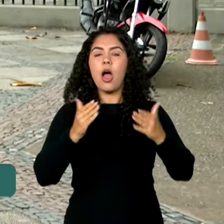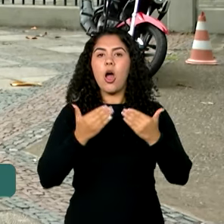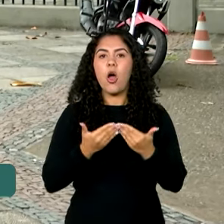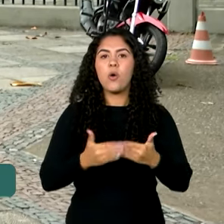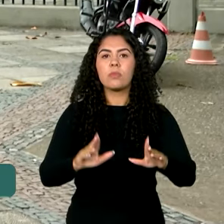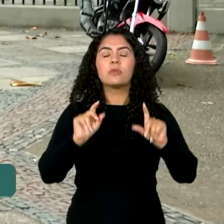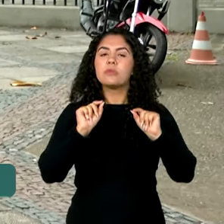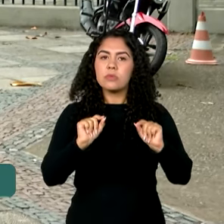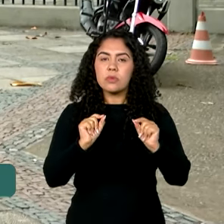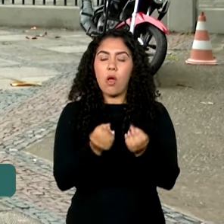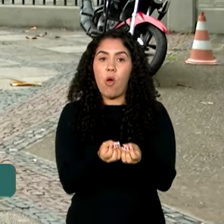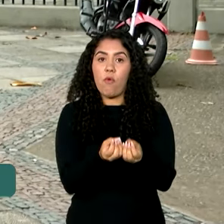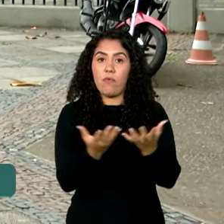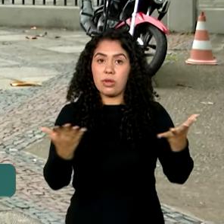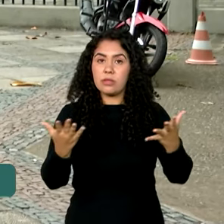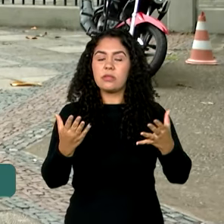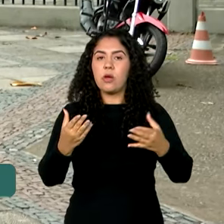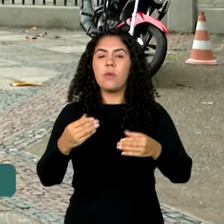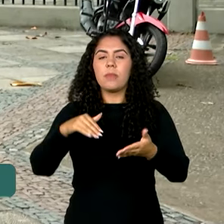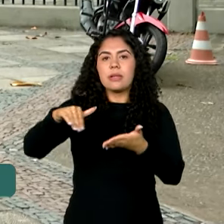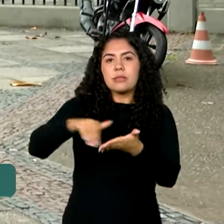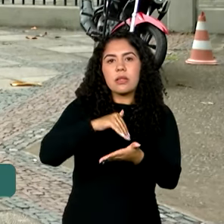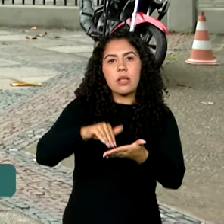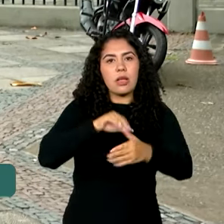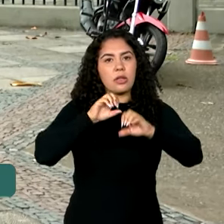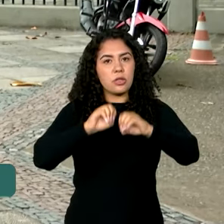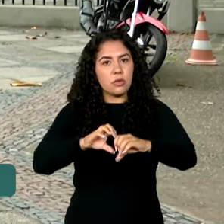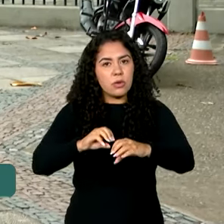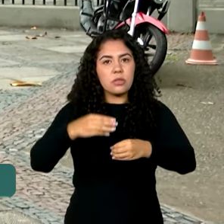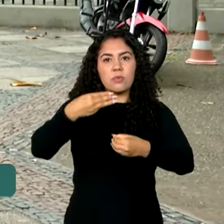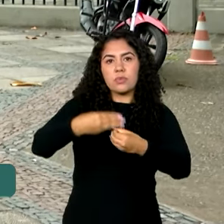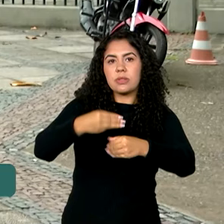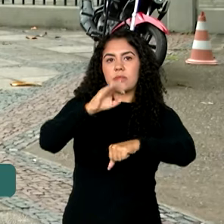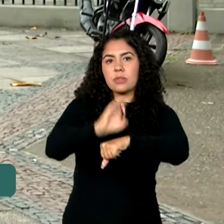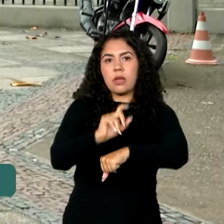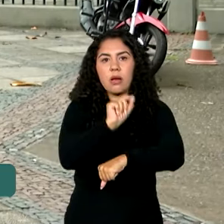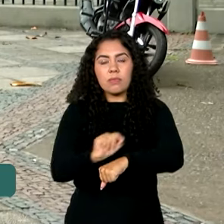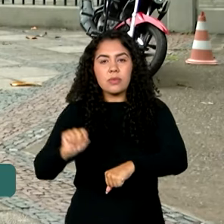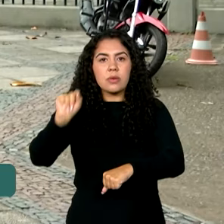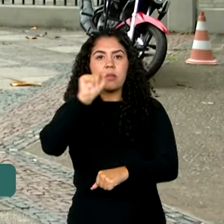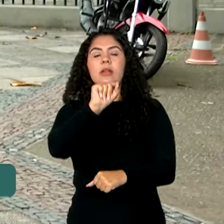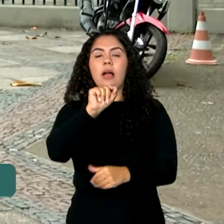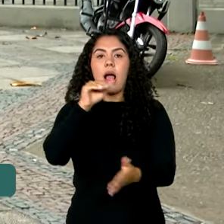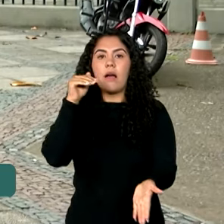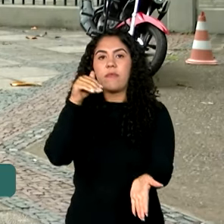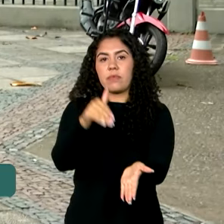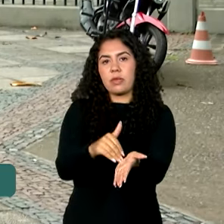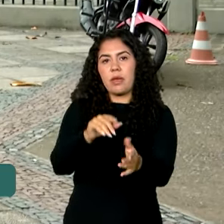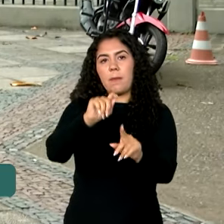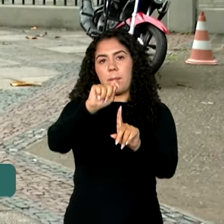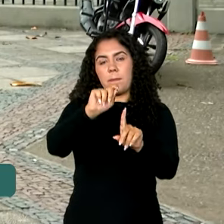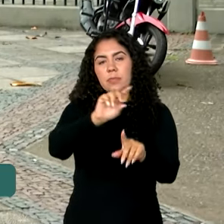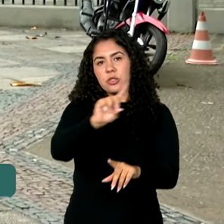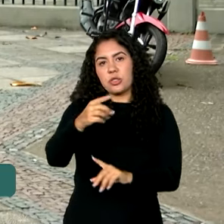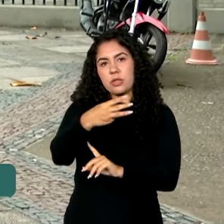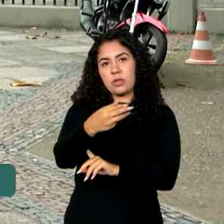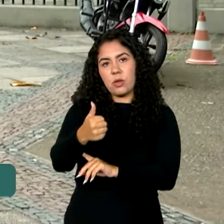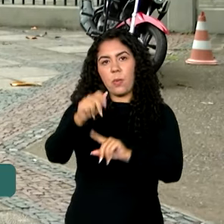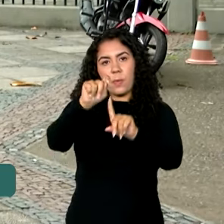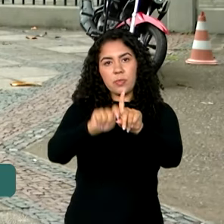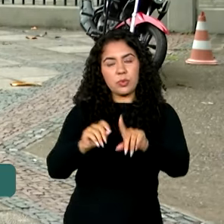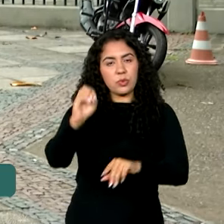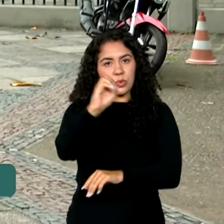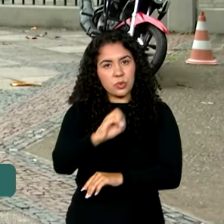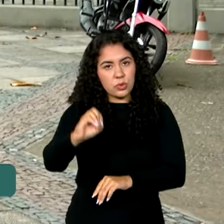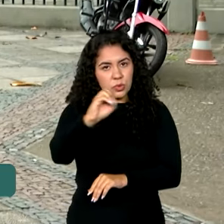as escolas aderirem ao programa no dia 12 de agosto e esse prazo vai até o fim deste mês, no dia 31 de outubro, como você falou, Vanessa.